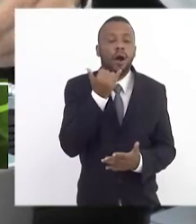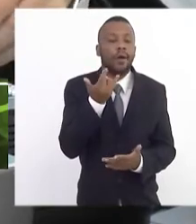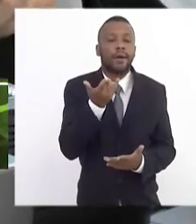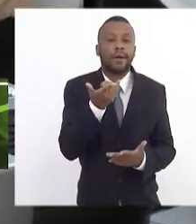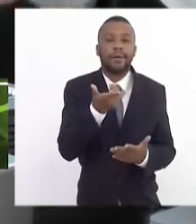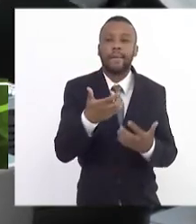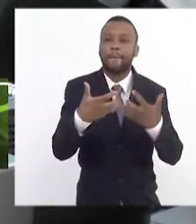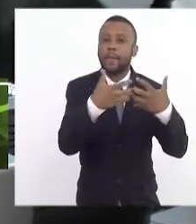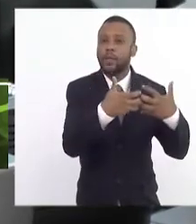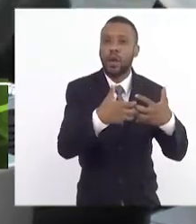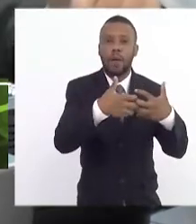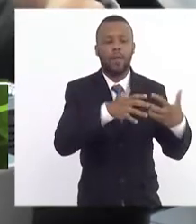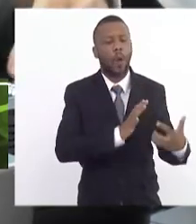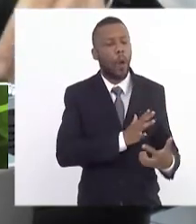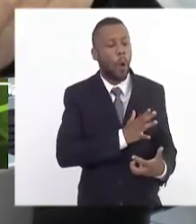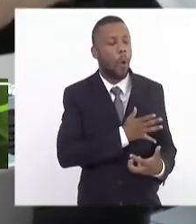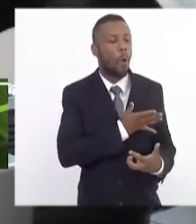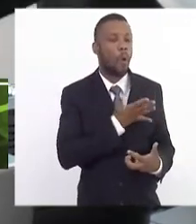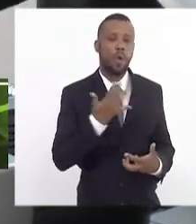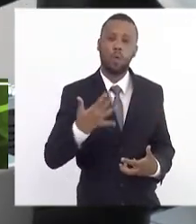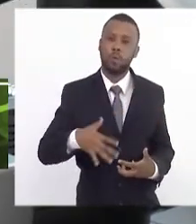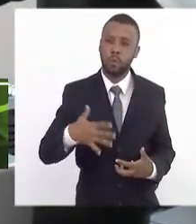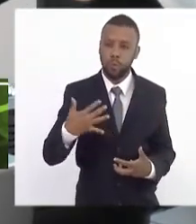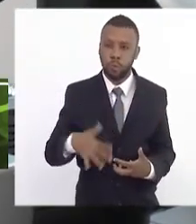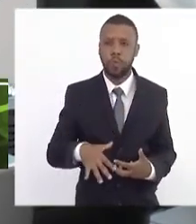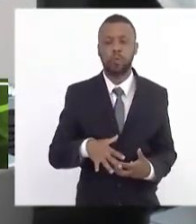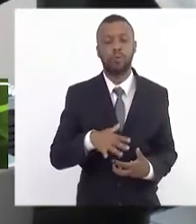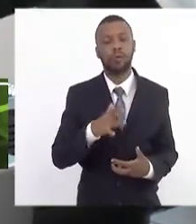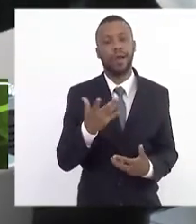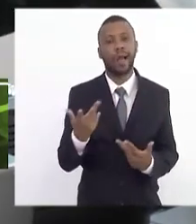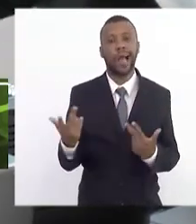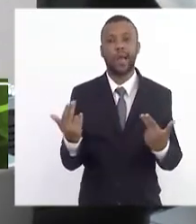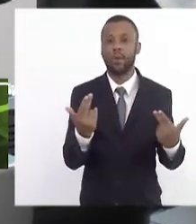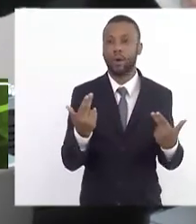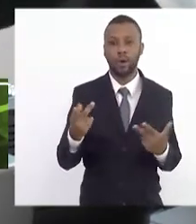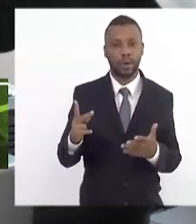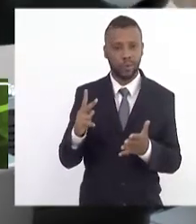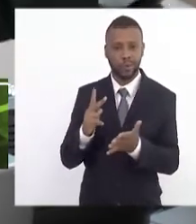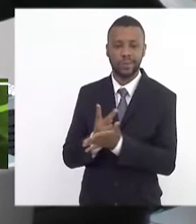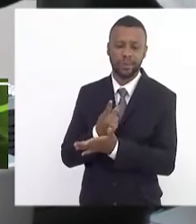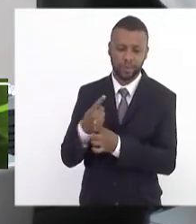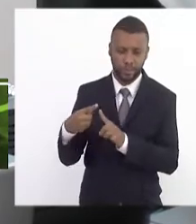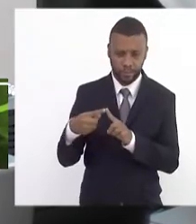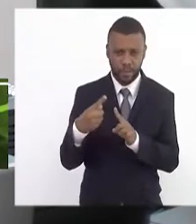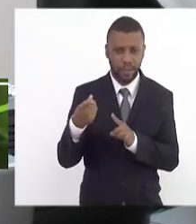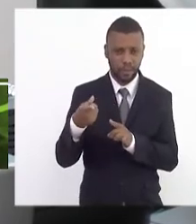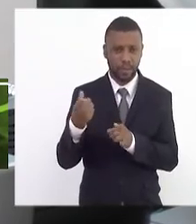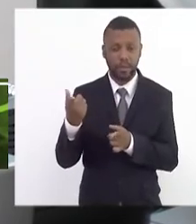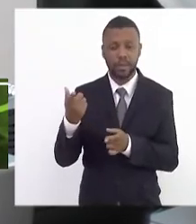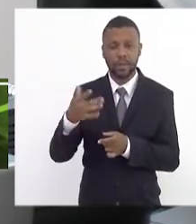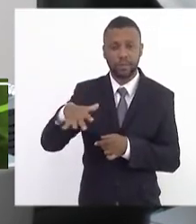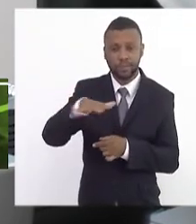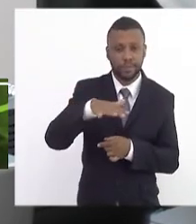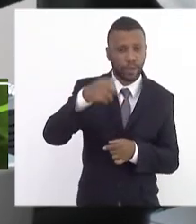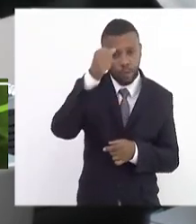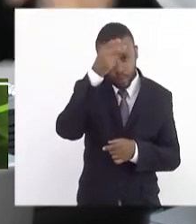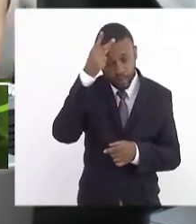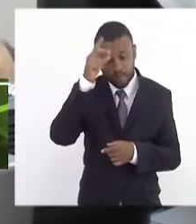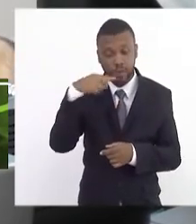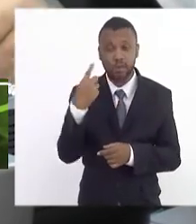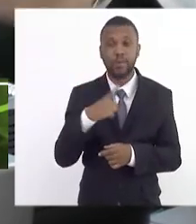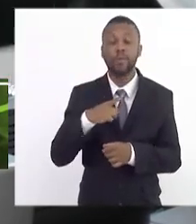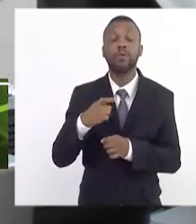Tragédias horrorosas, quase da mesma dimensão, porque foi só em um município, acho que tivemos em